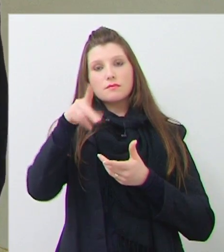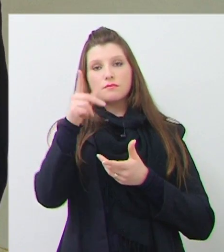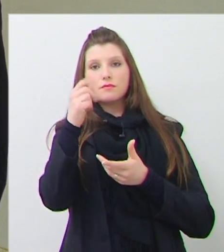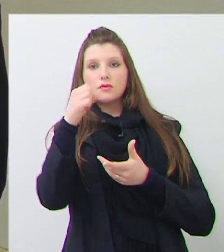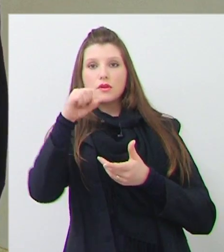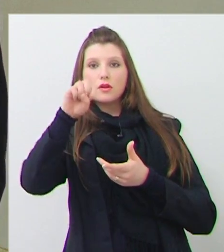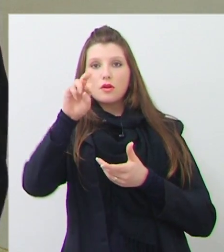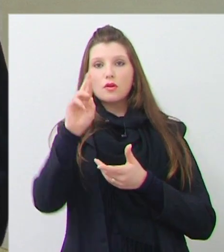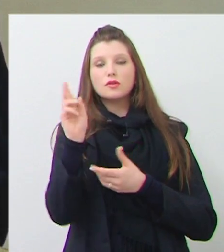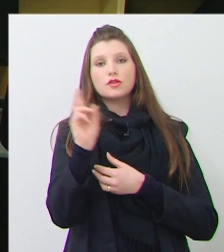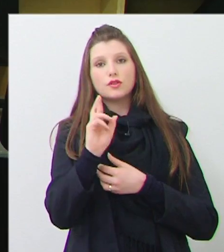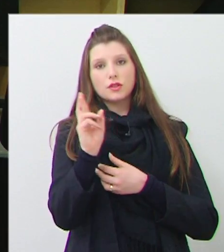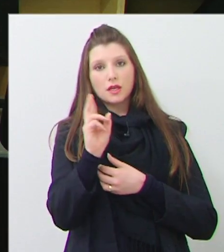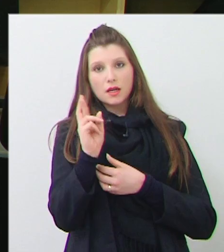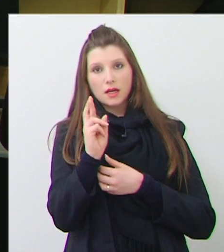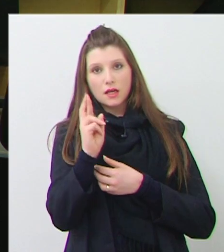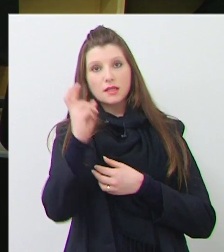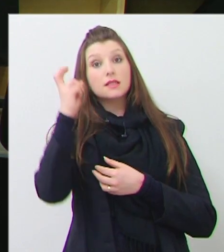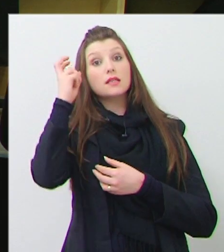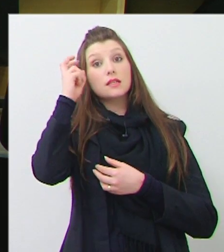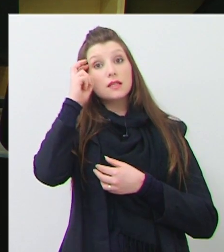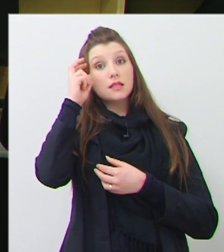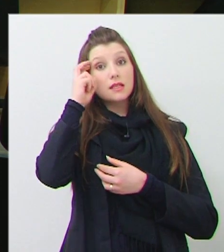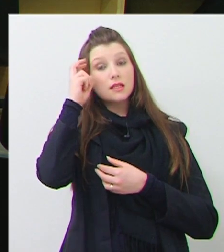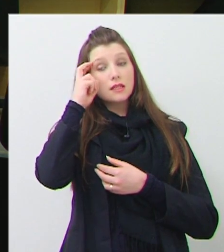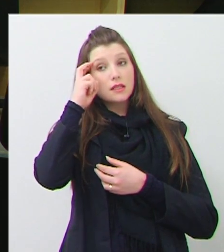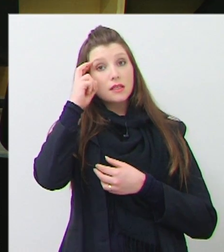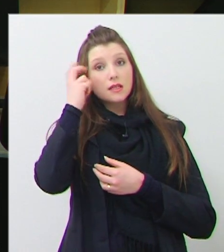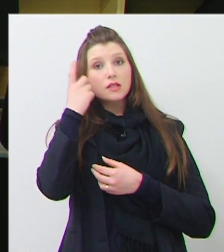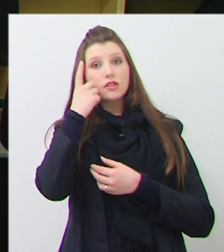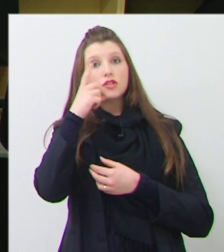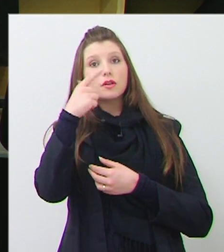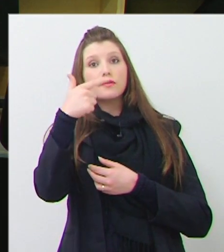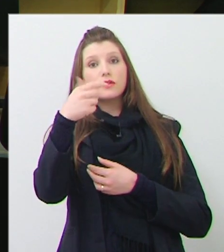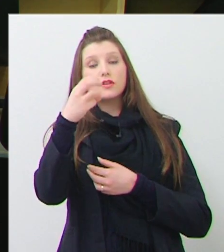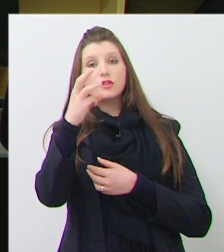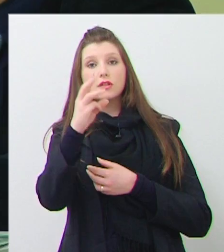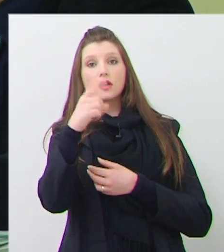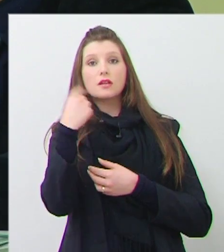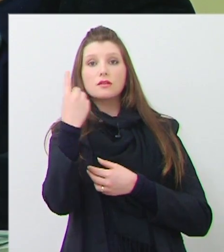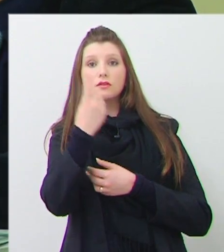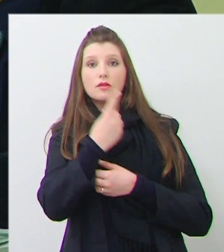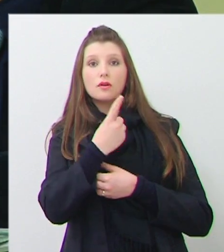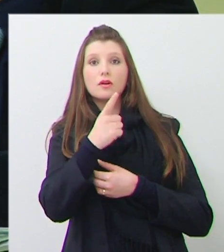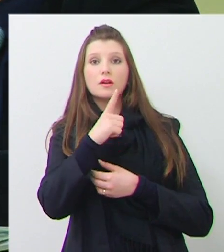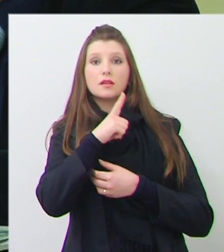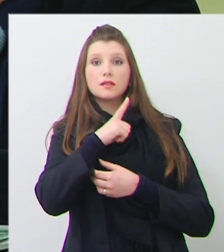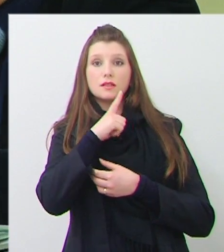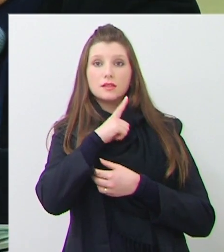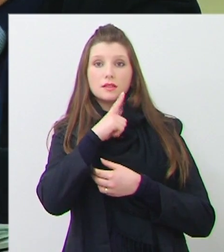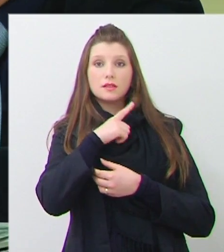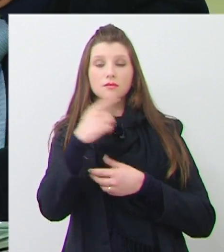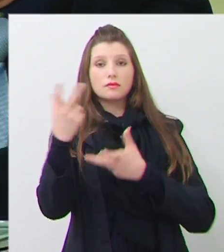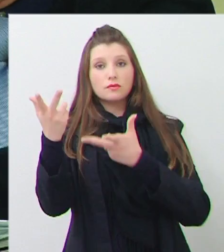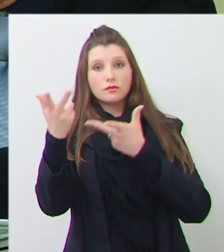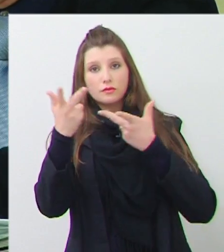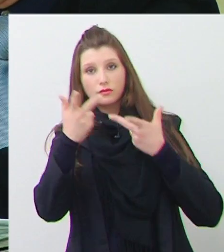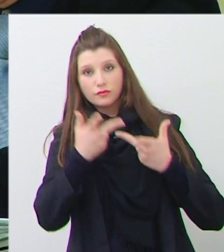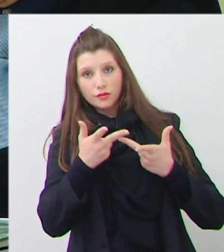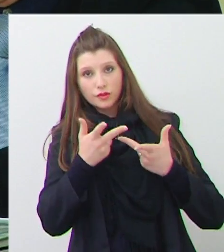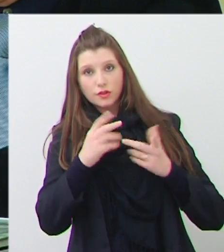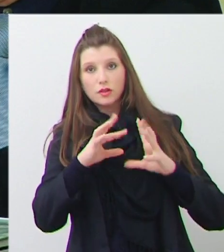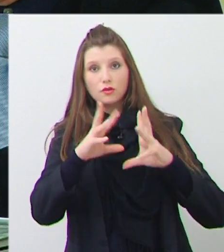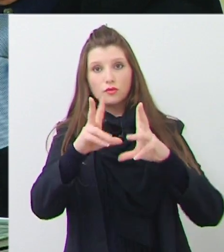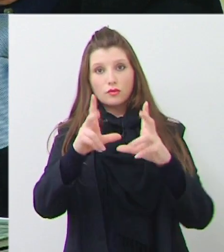Na quinta-feira, às 15 horas, dia 23, teremos, como fiz na questão de ordem, o convite a todas